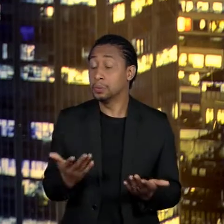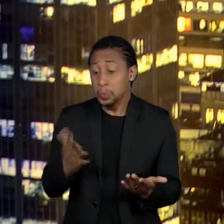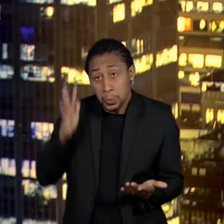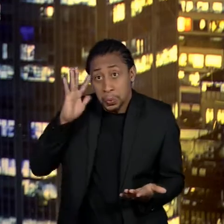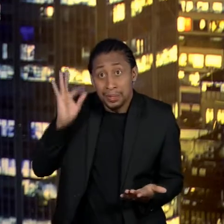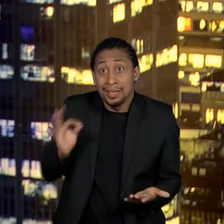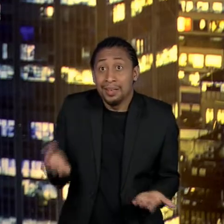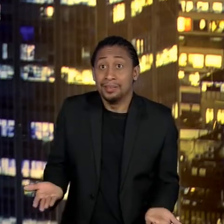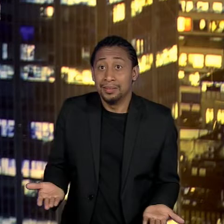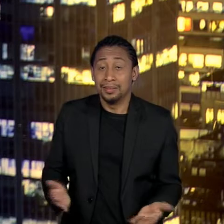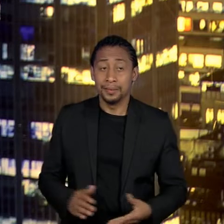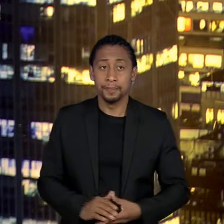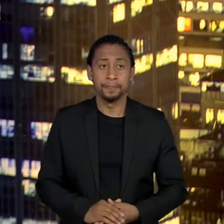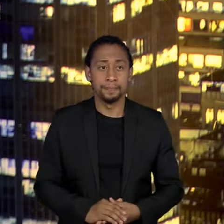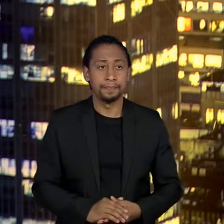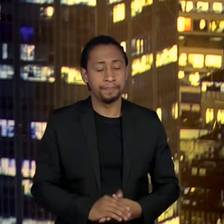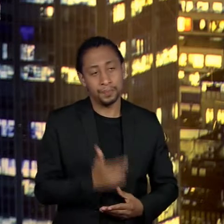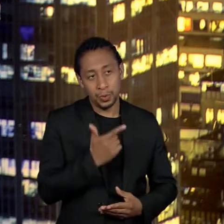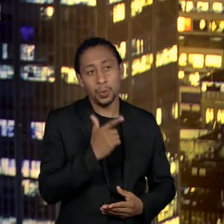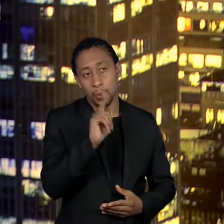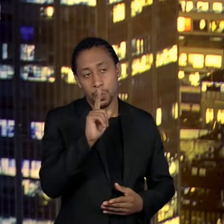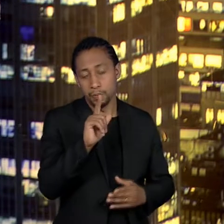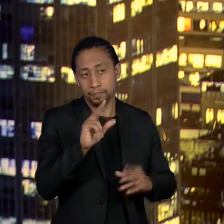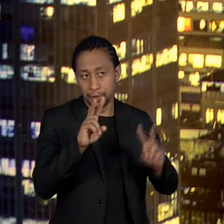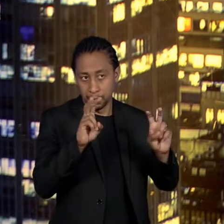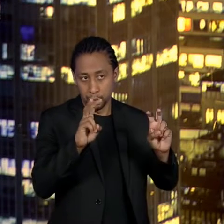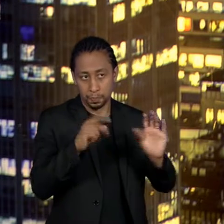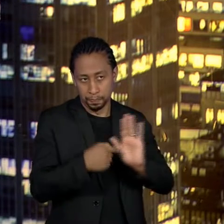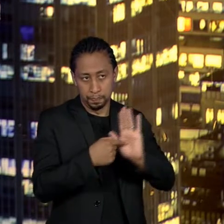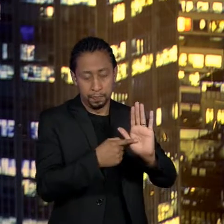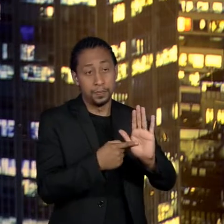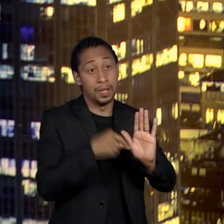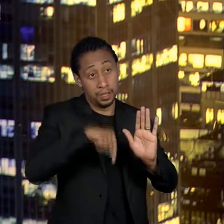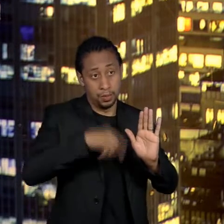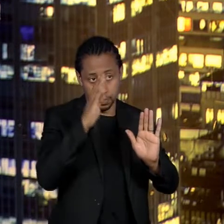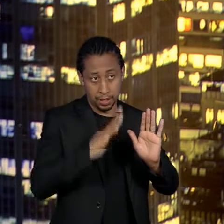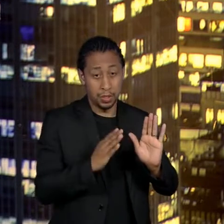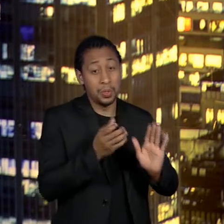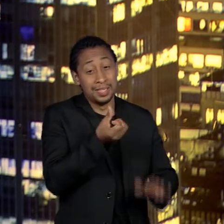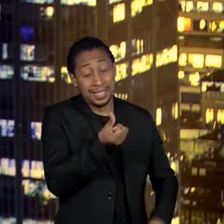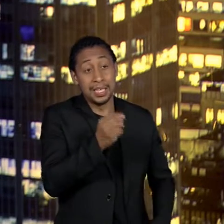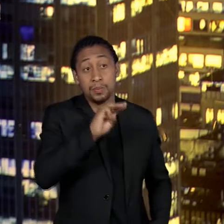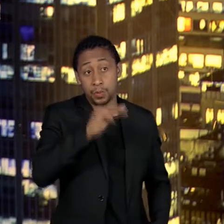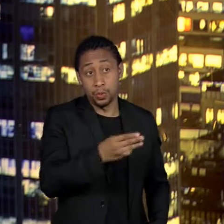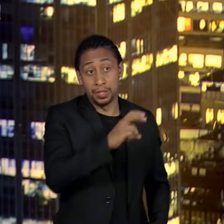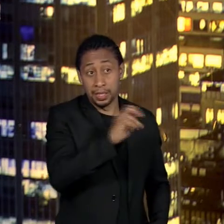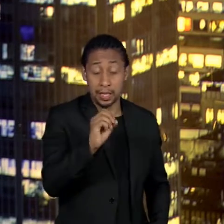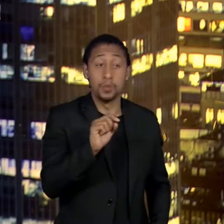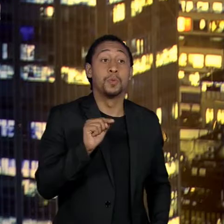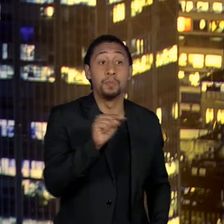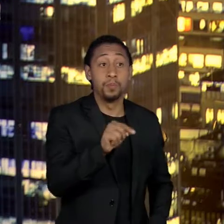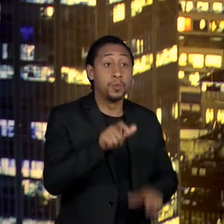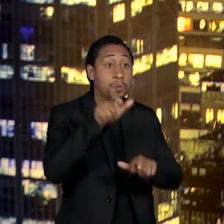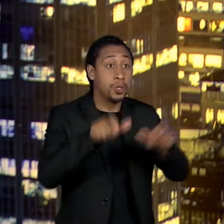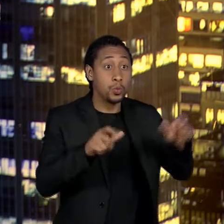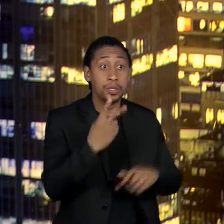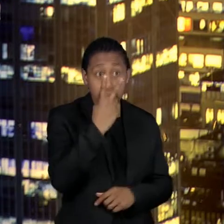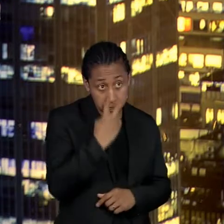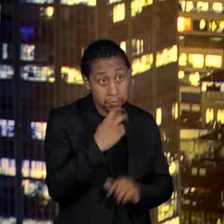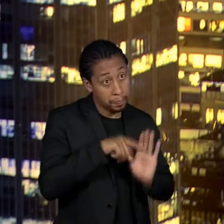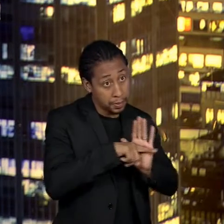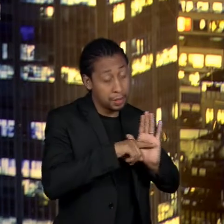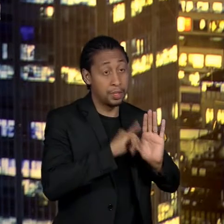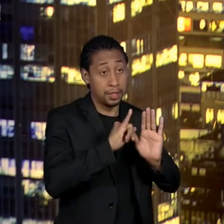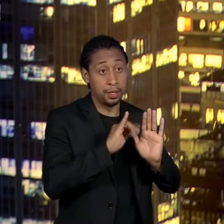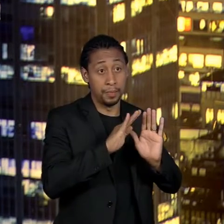Vou trazer aqui uma outra fala. O Brasil possui 6,5 milhões de pessoas com deficiência visual, segundo o IBGE. Mas a